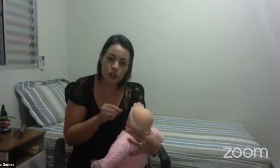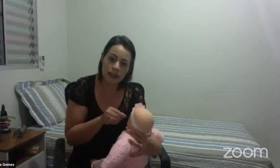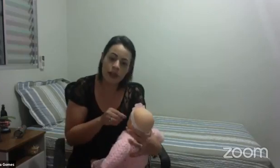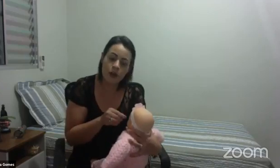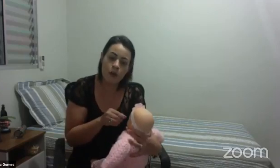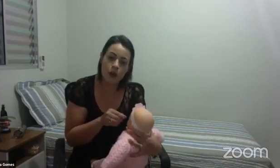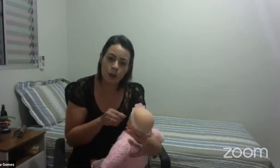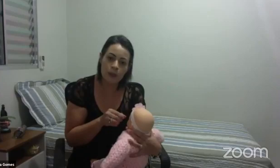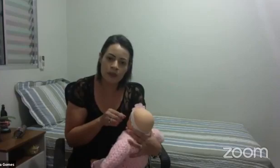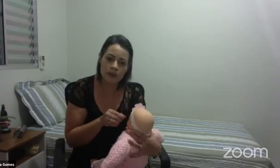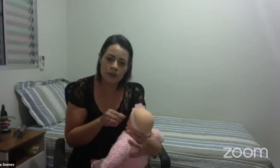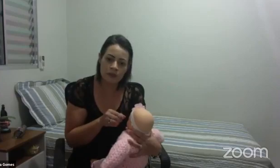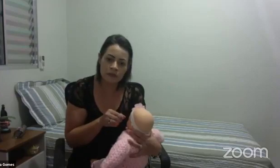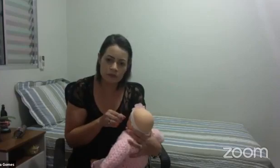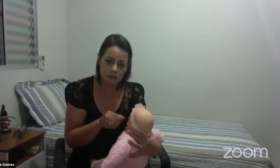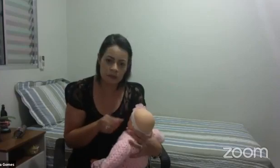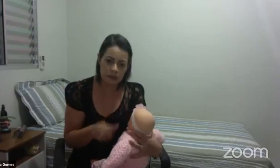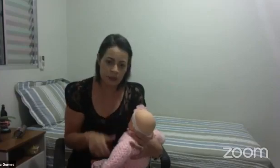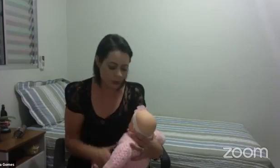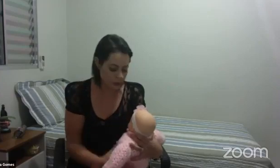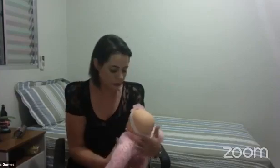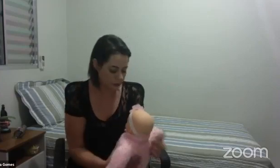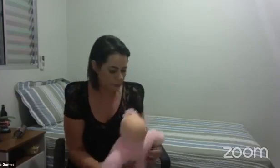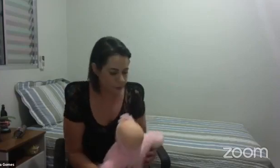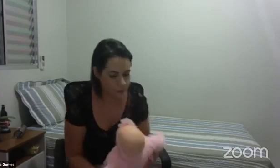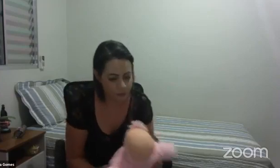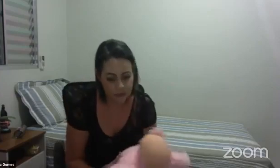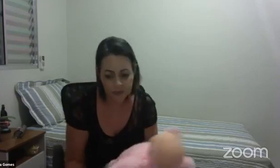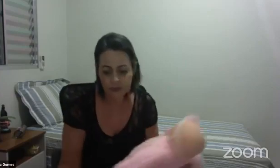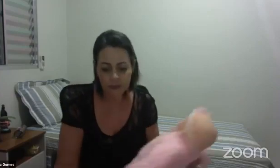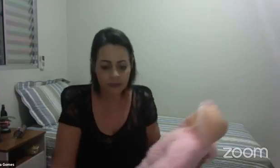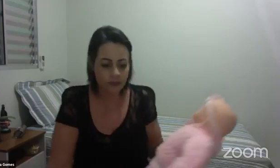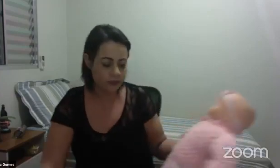gente poder dar com o copinho, tá bom?